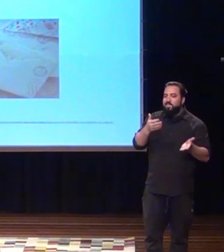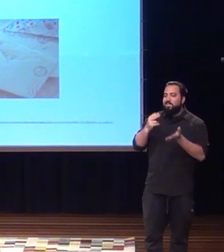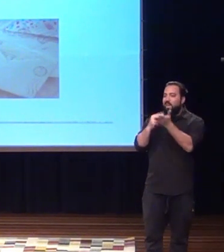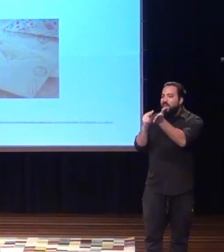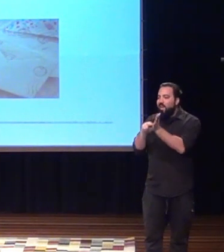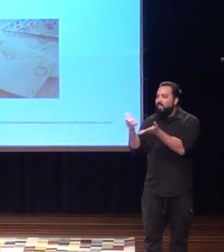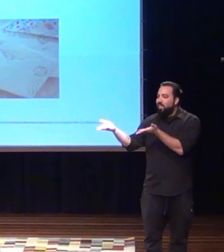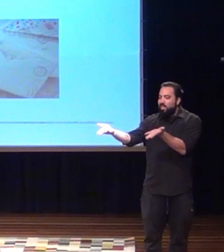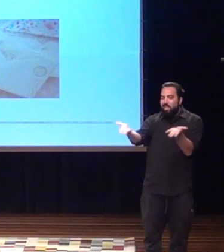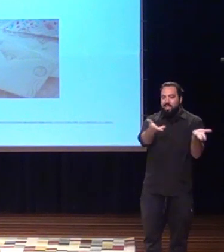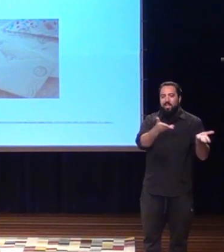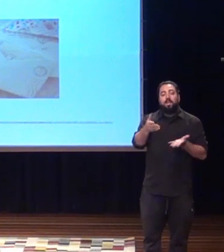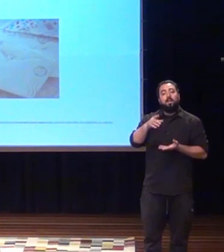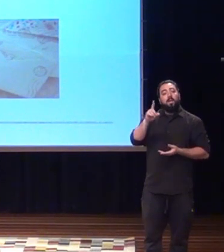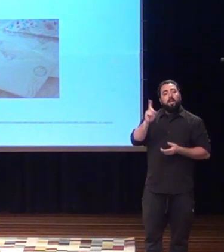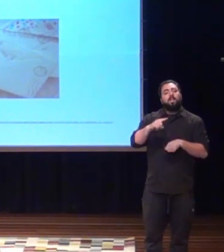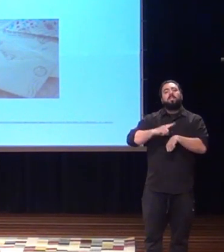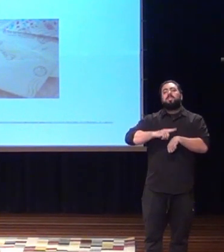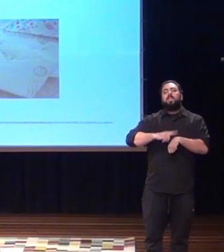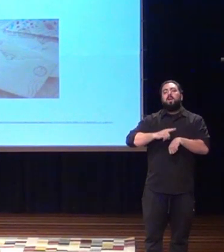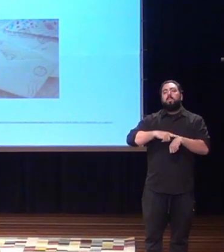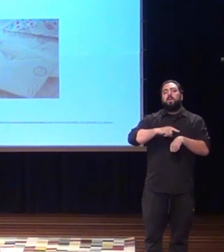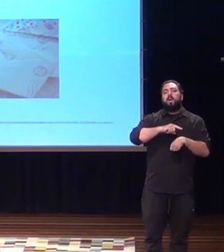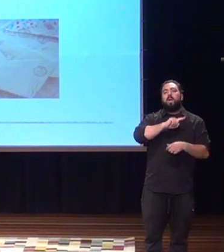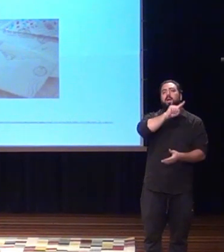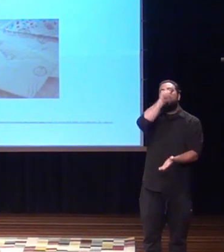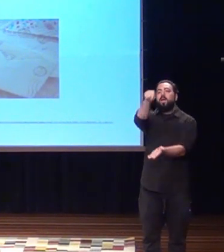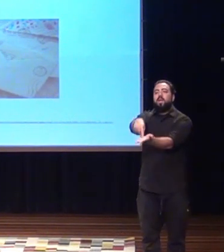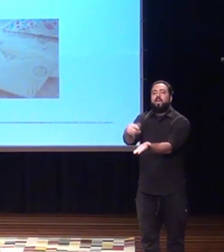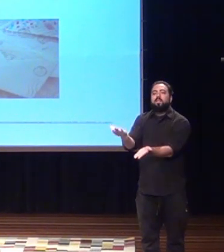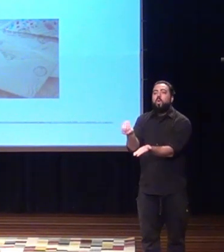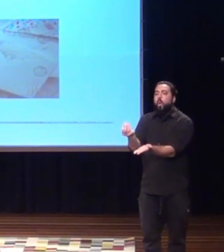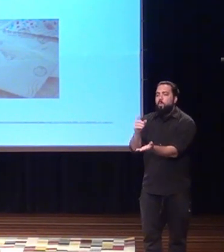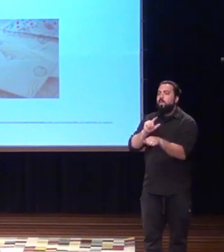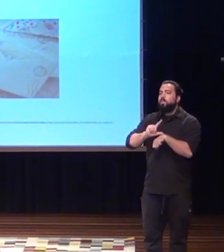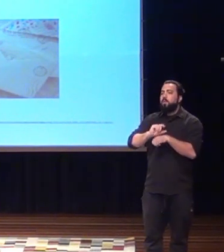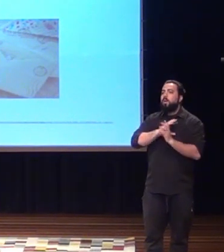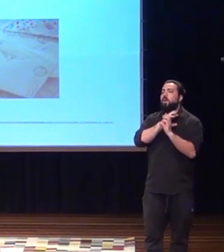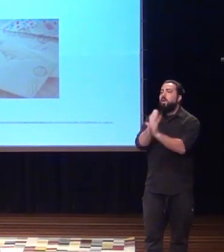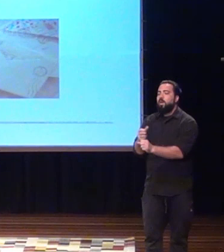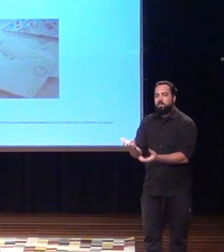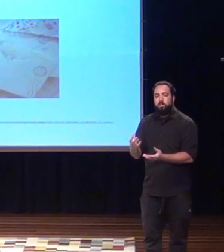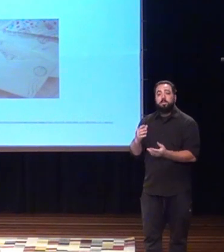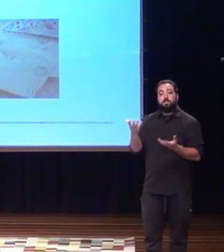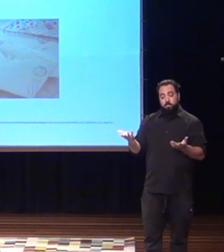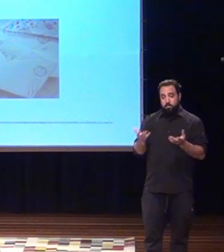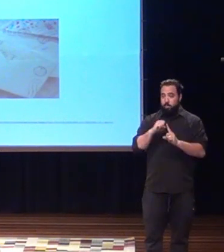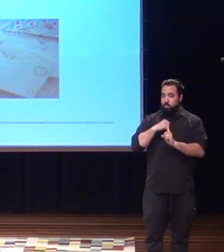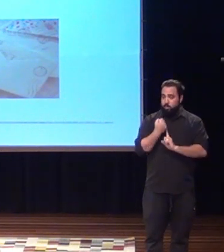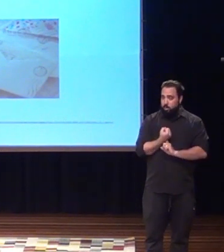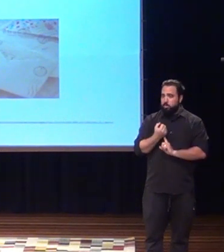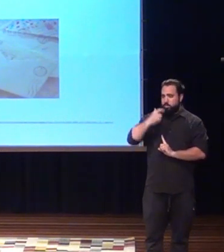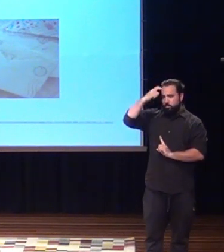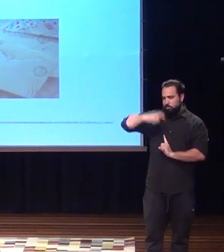as comunicações, quanto tempo levava para chegar ao destinatário? E aí, a sociedade, a gente, como sujeito,